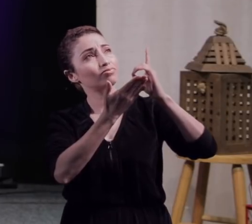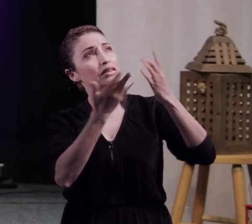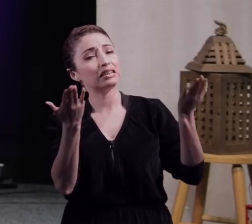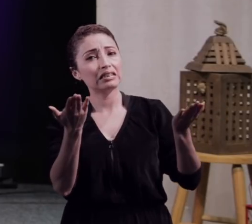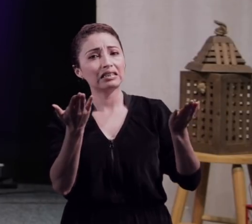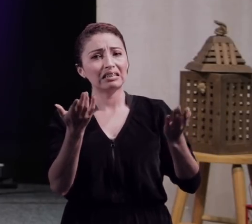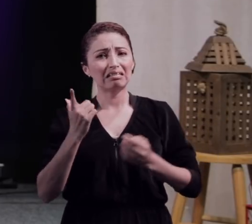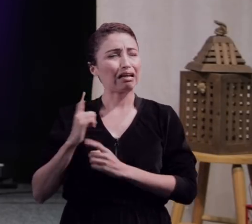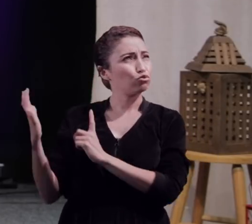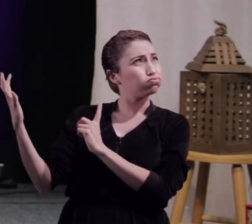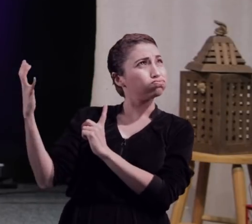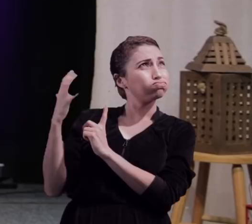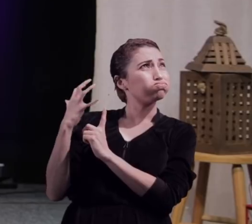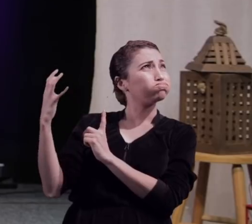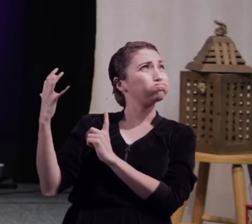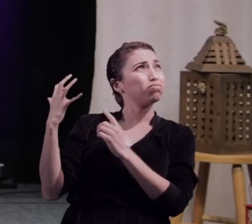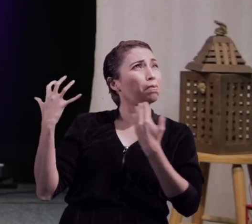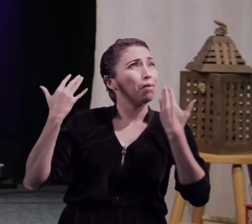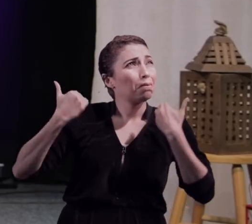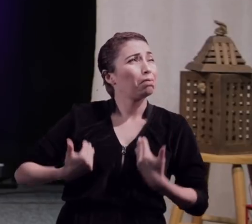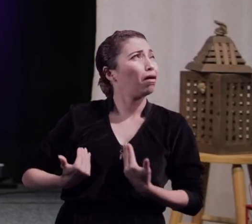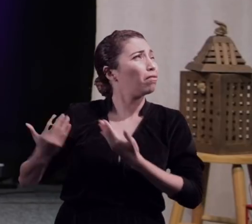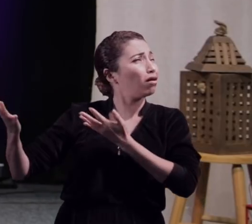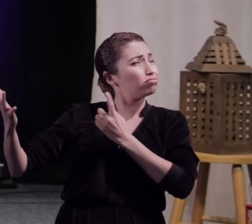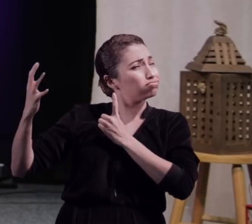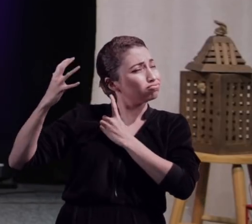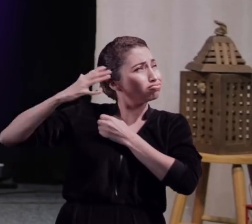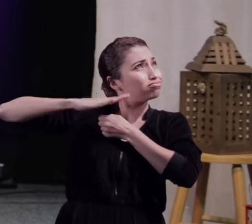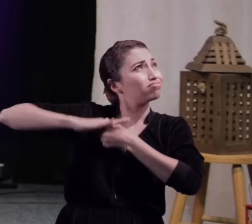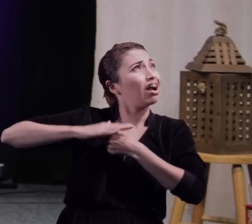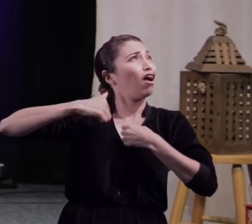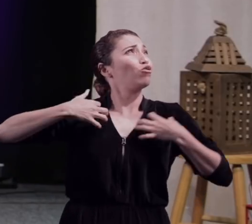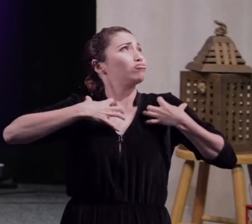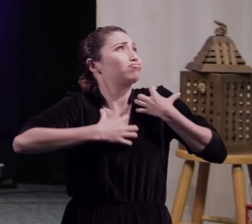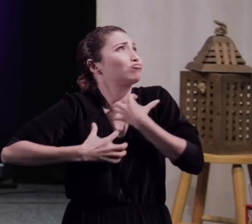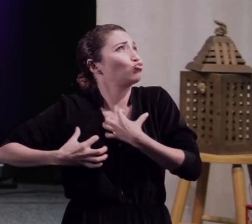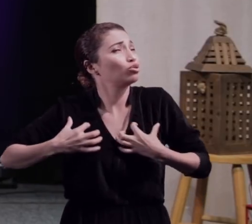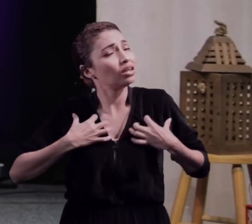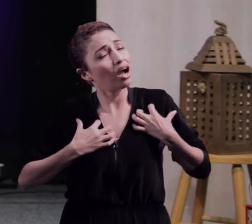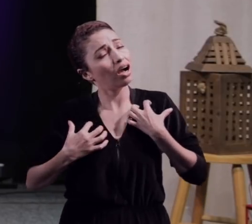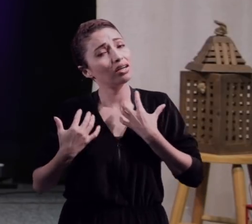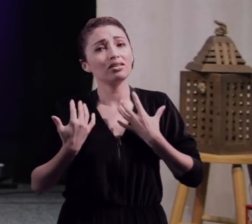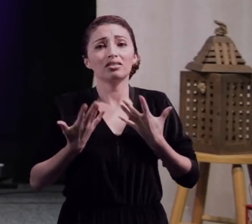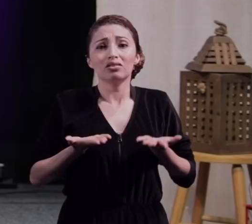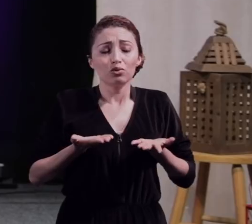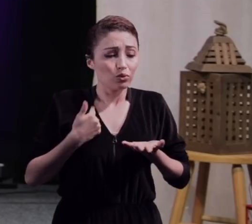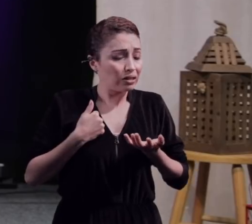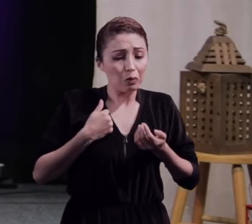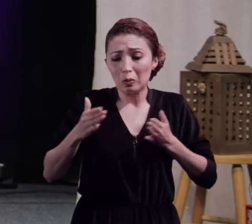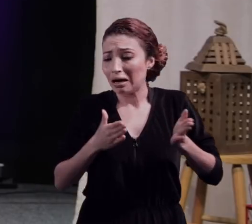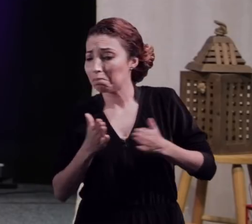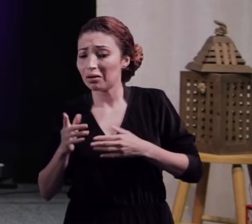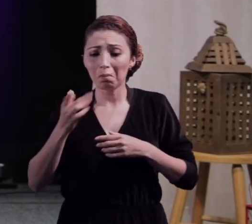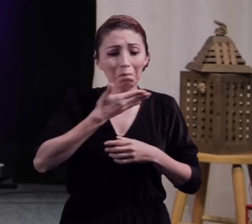Senhor. Eu estou debaixo de uma prensa. Estou sendo prensado, eu estou em aflição.